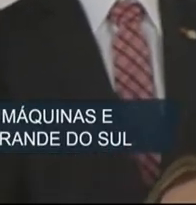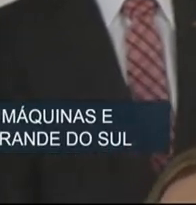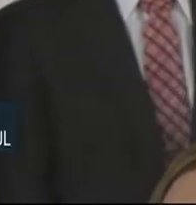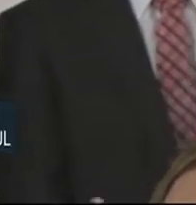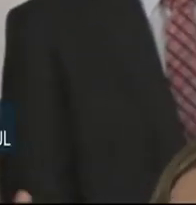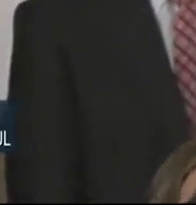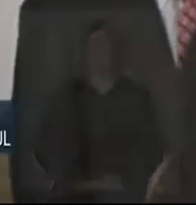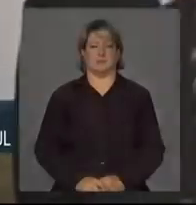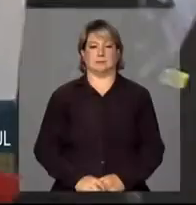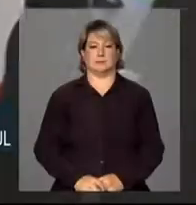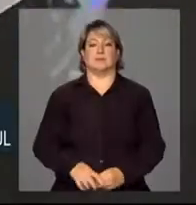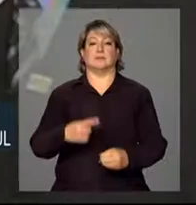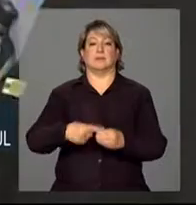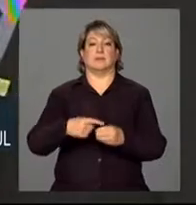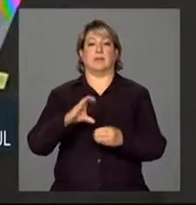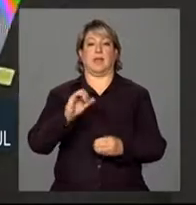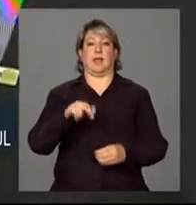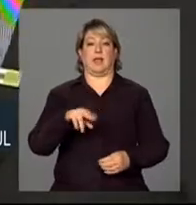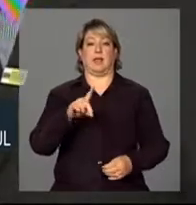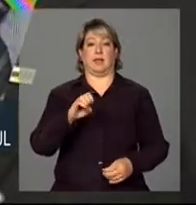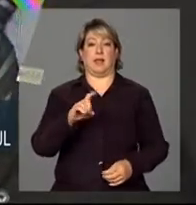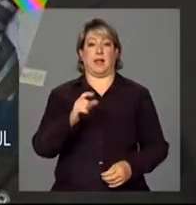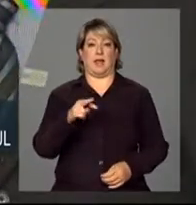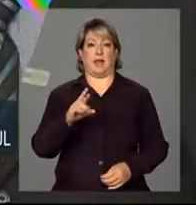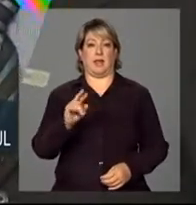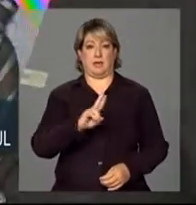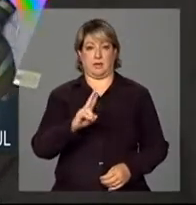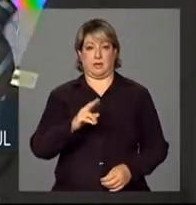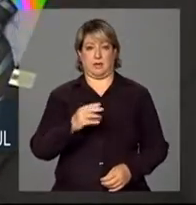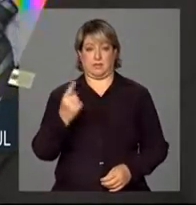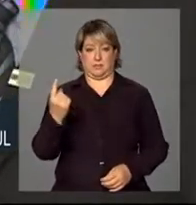Candelária, Paulo Roberto Bitzg.